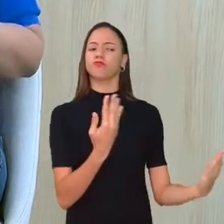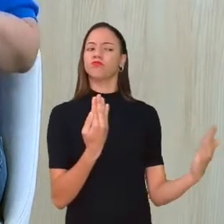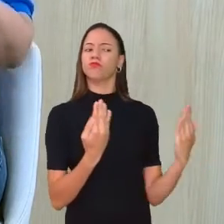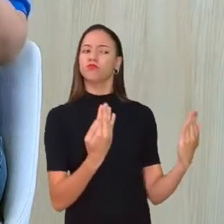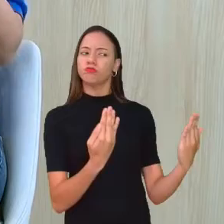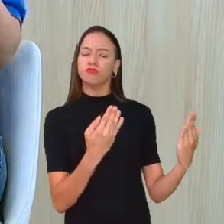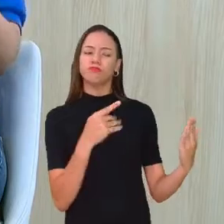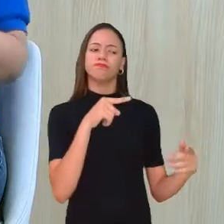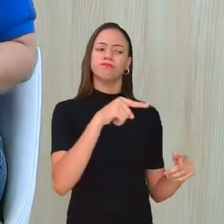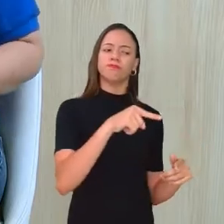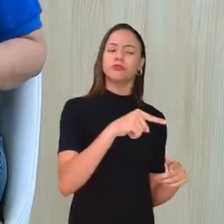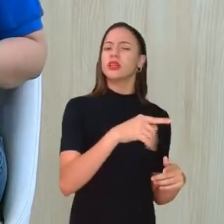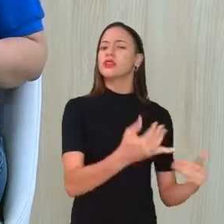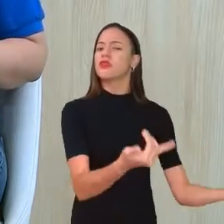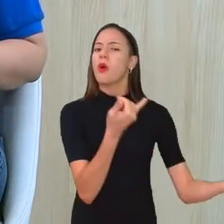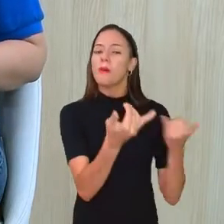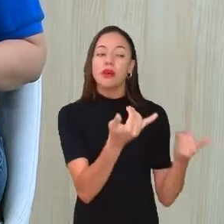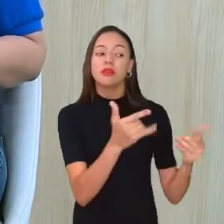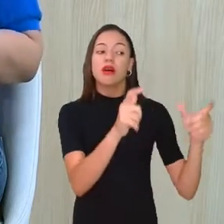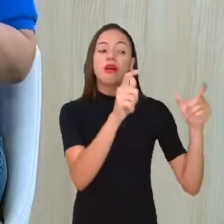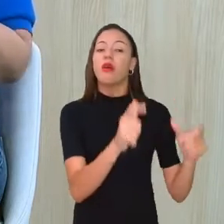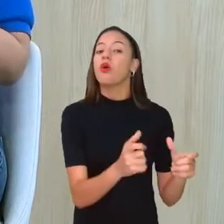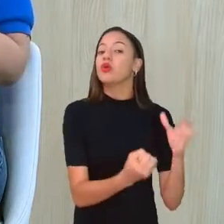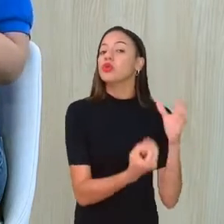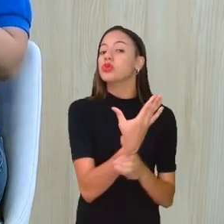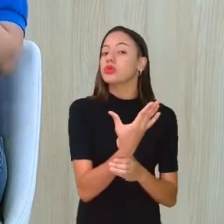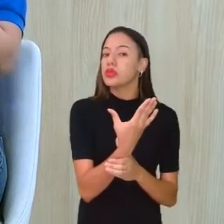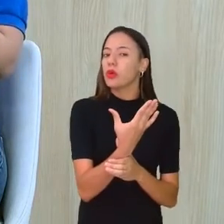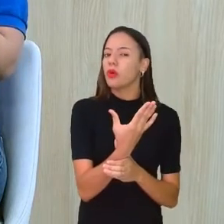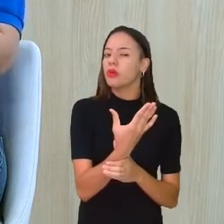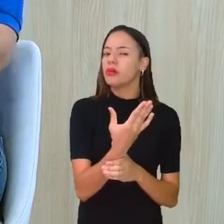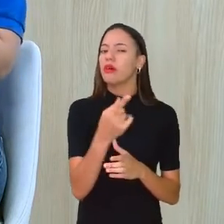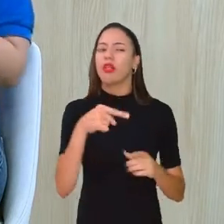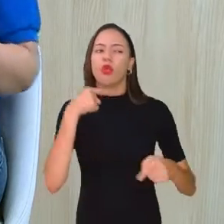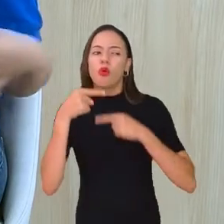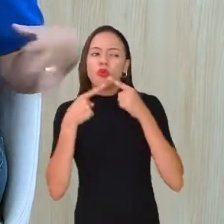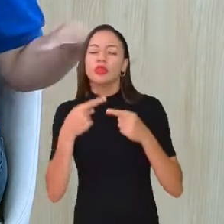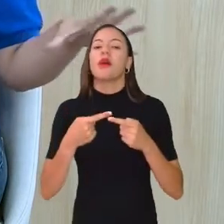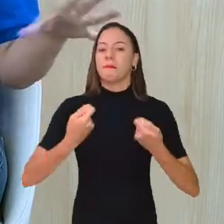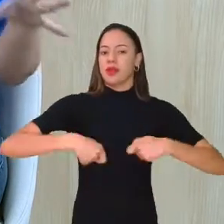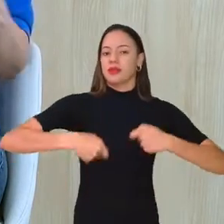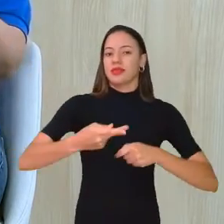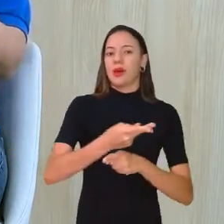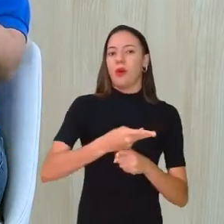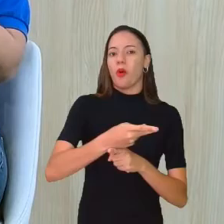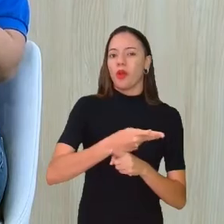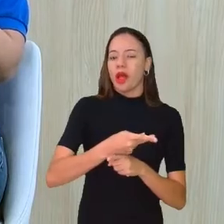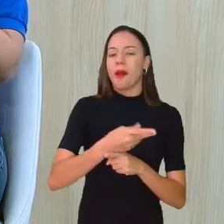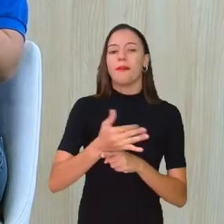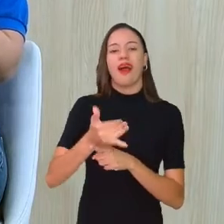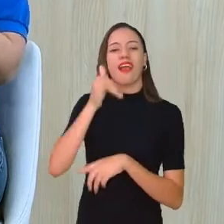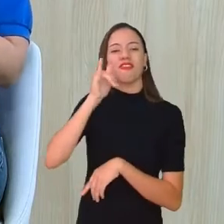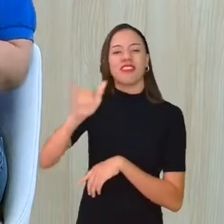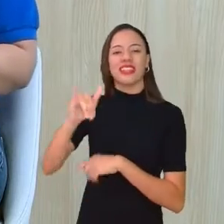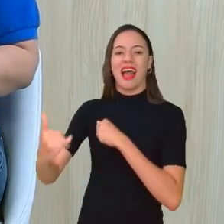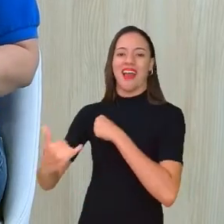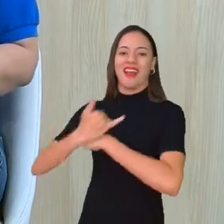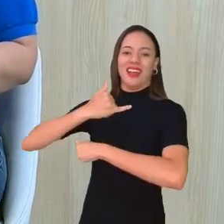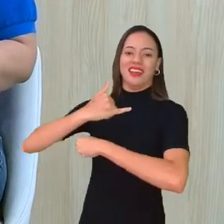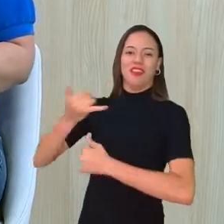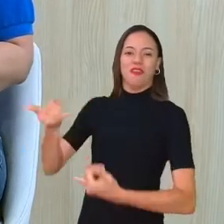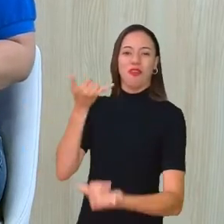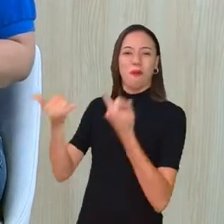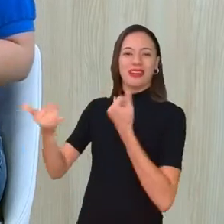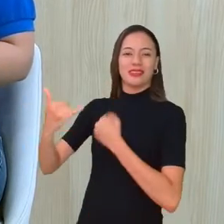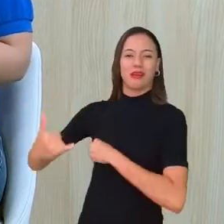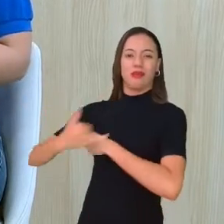onde? Checar, tirar dúvidas e ir atrás para não cair nessa desinformação, porque hoje na era